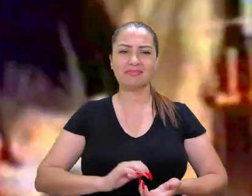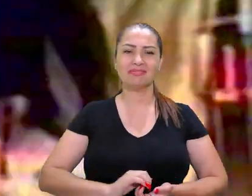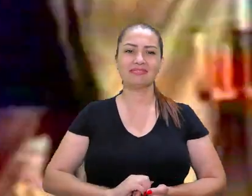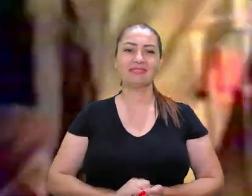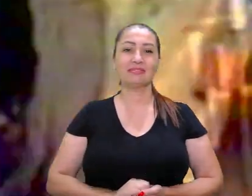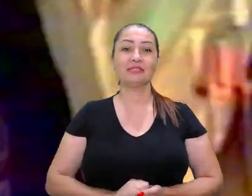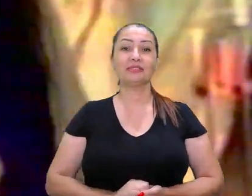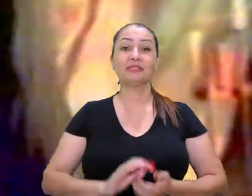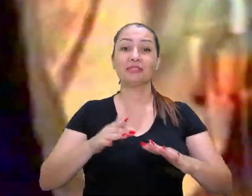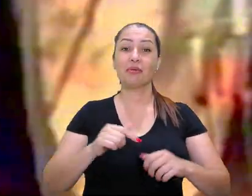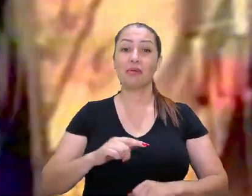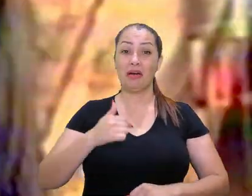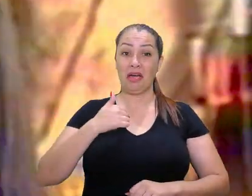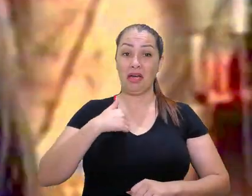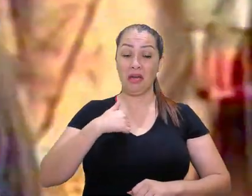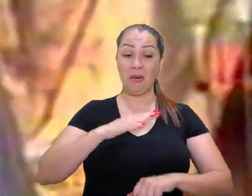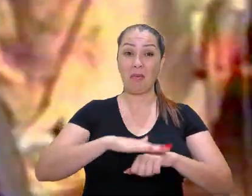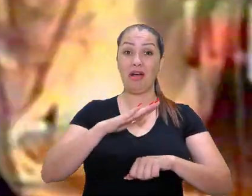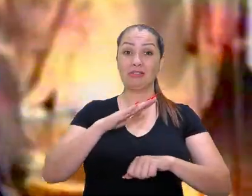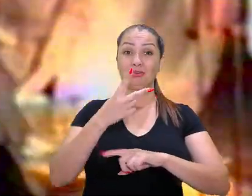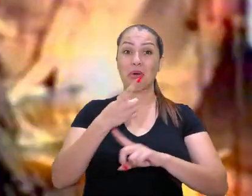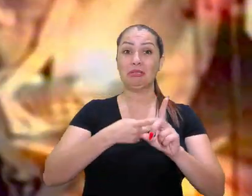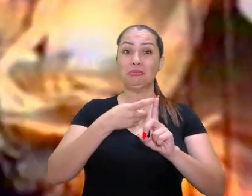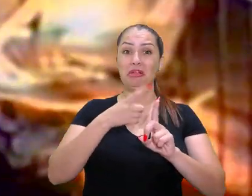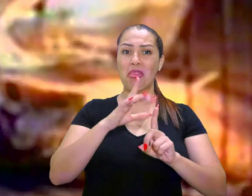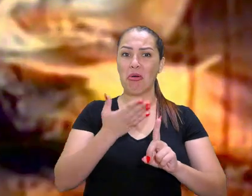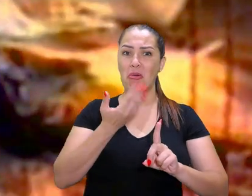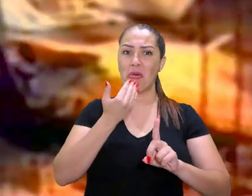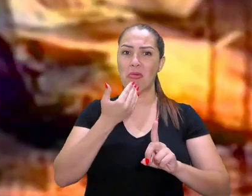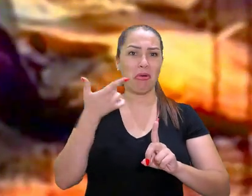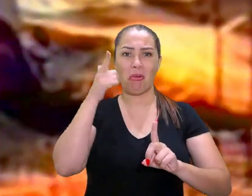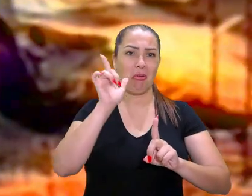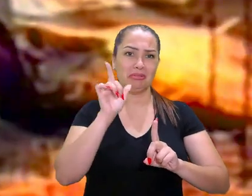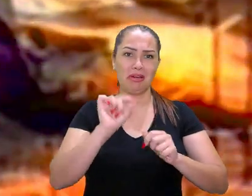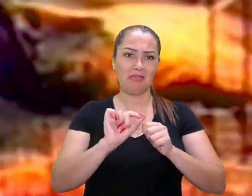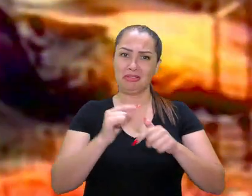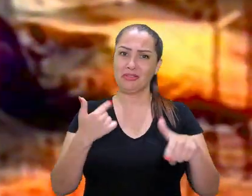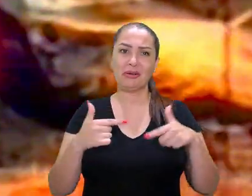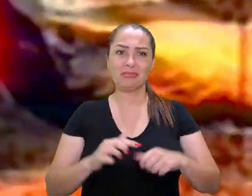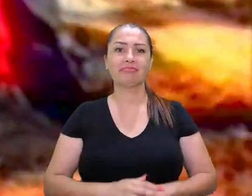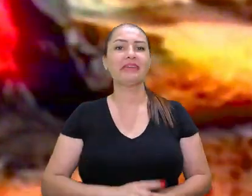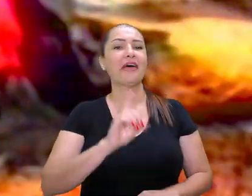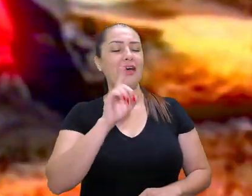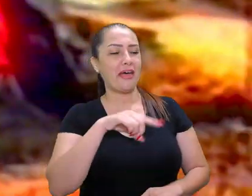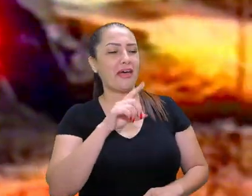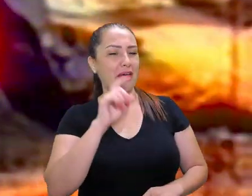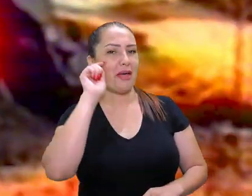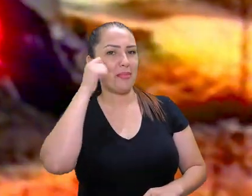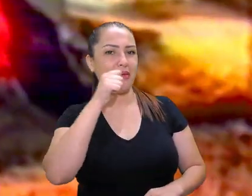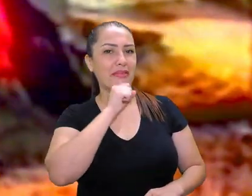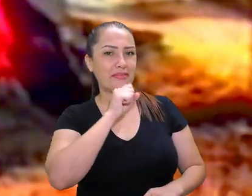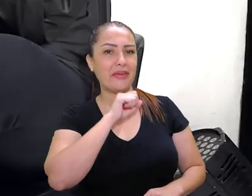faz mais de 2 meses que o preto velho não come. Não pode fazer o trabalho. É, preto velho. A coisa